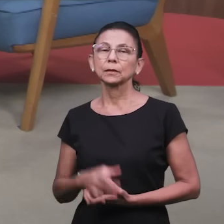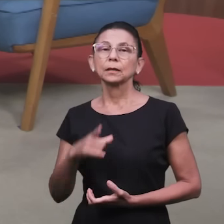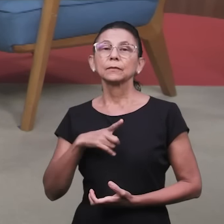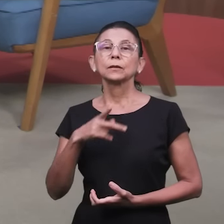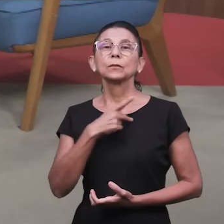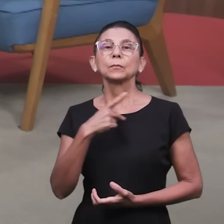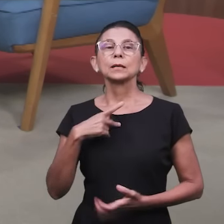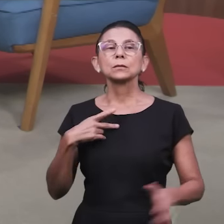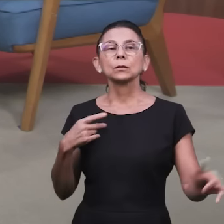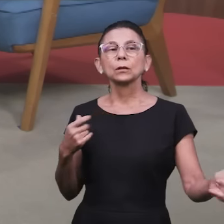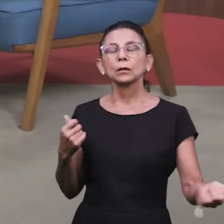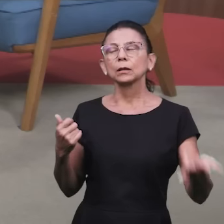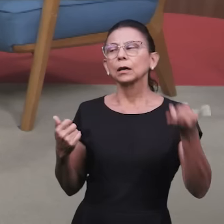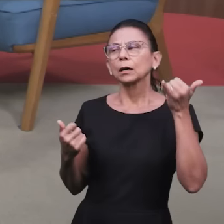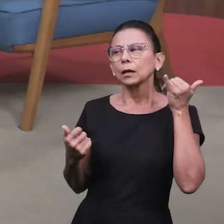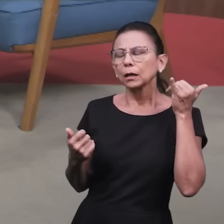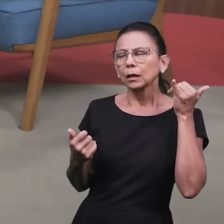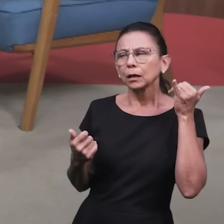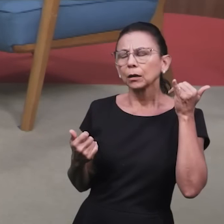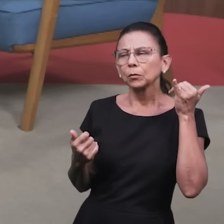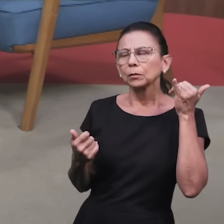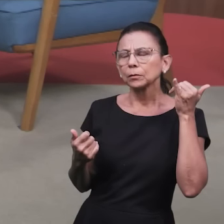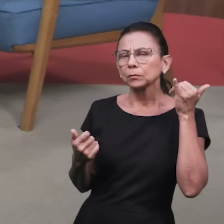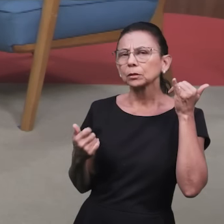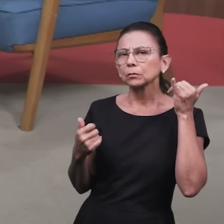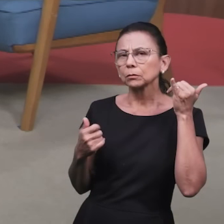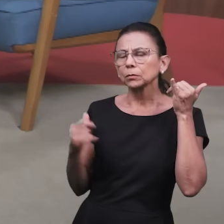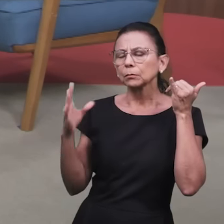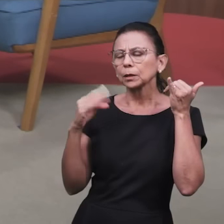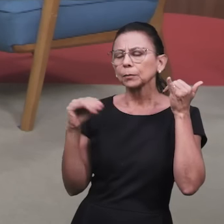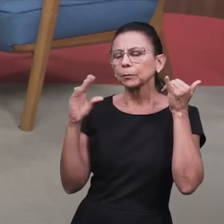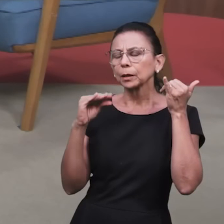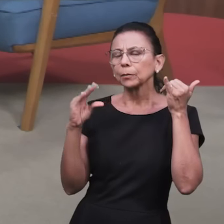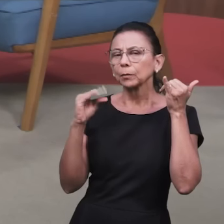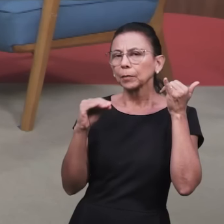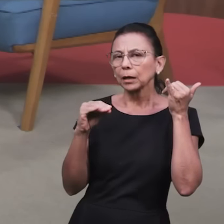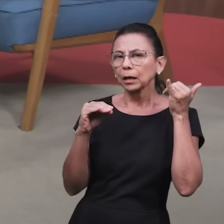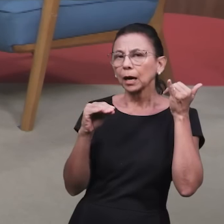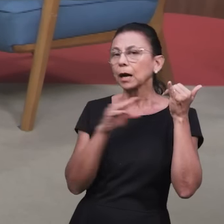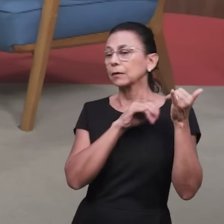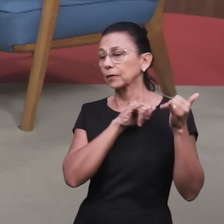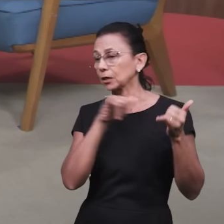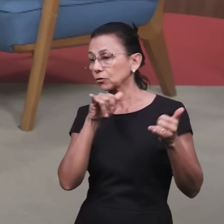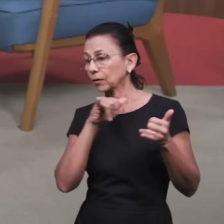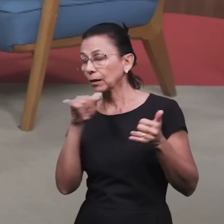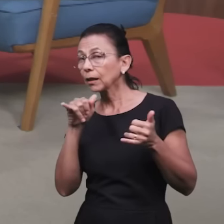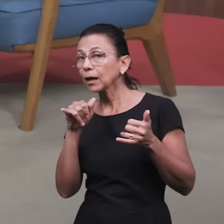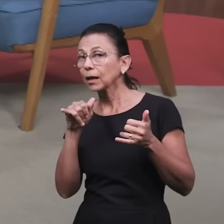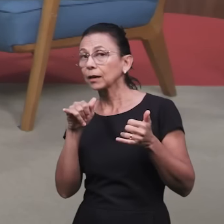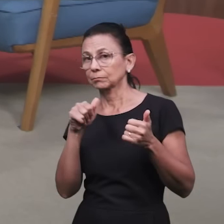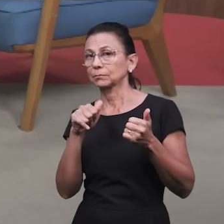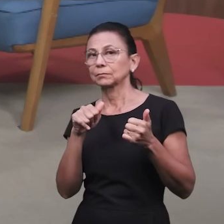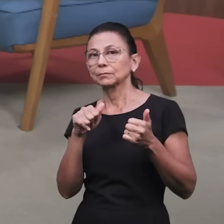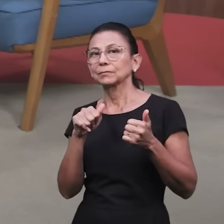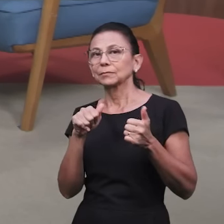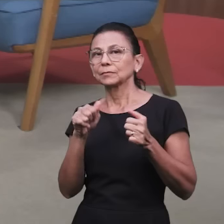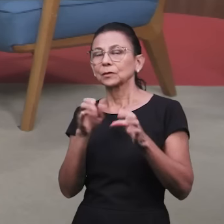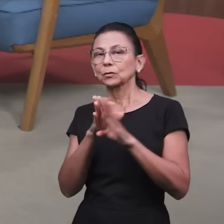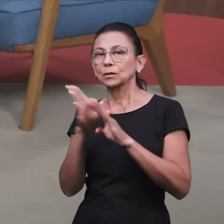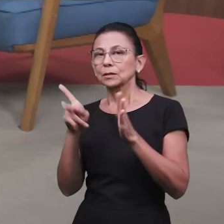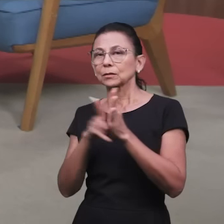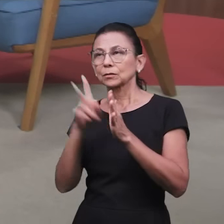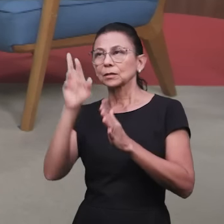atender. E quando ele te atender, ele vai te ouvir, mas vai também transmitir uma palavra da parte do Senhor para a sua vida. E ainda